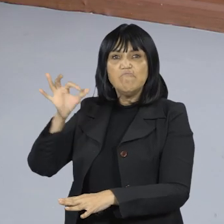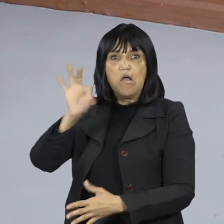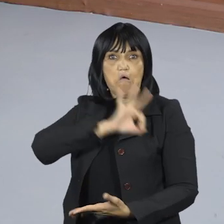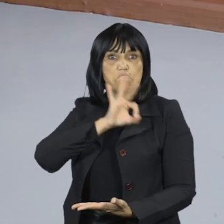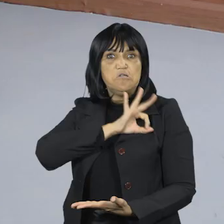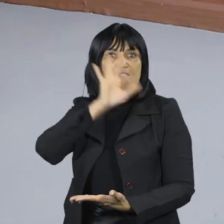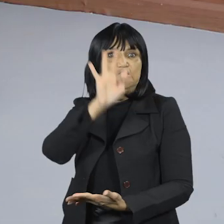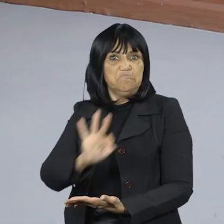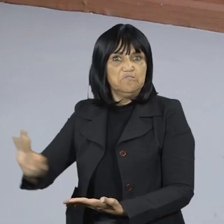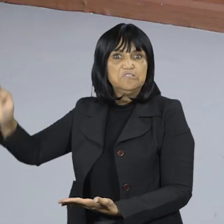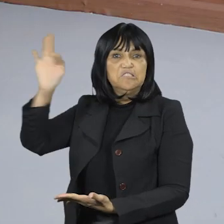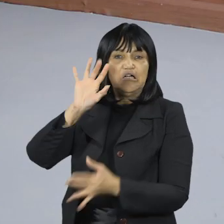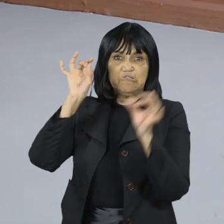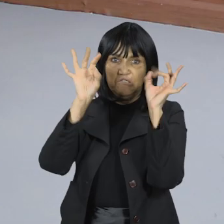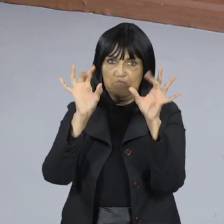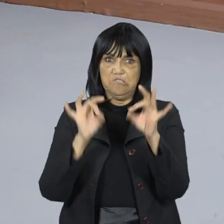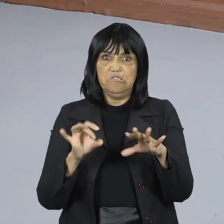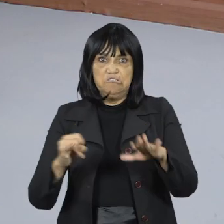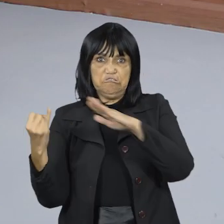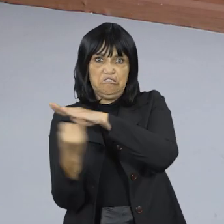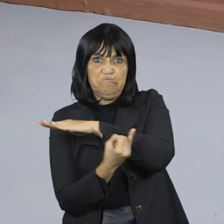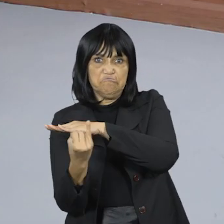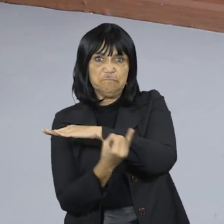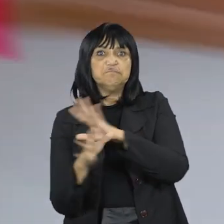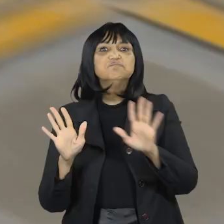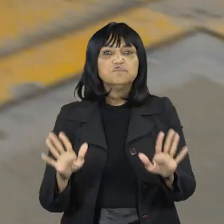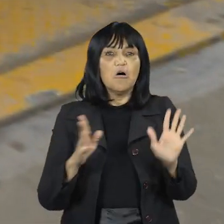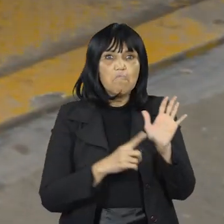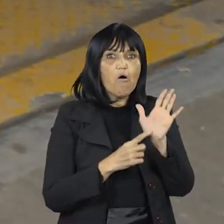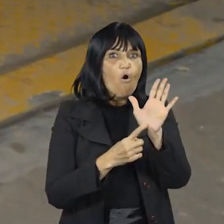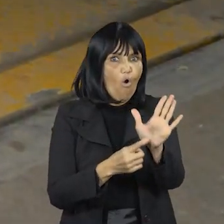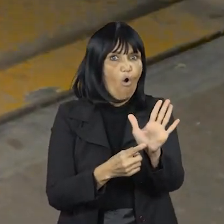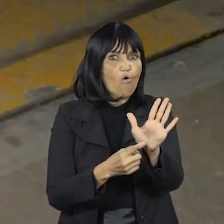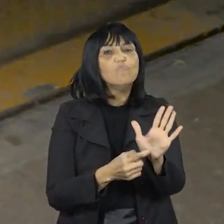e de especialistas em infraestrutura. Confira.